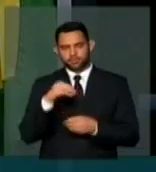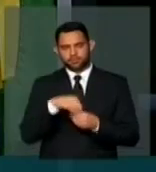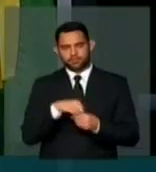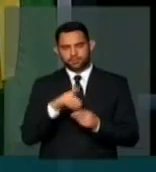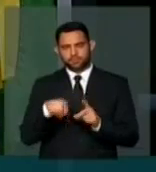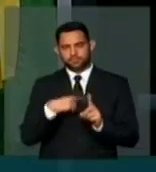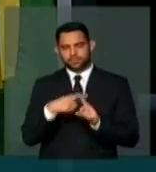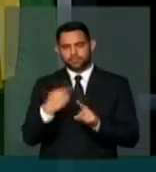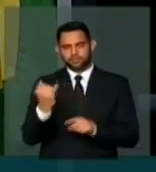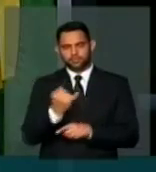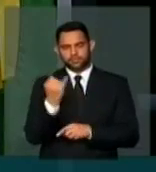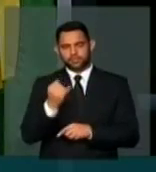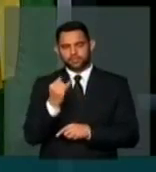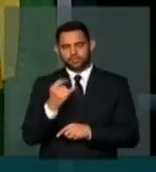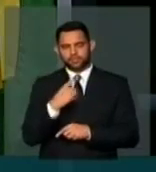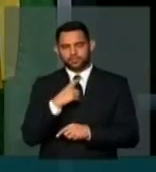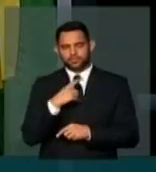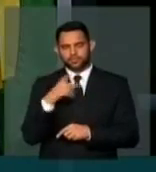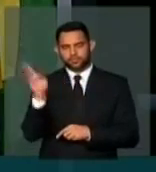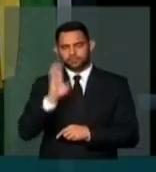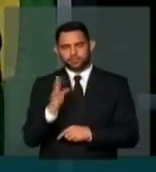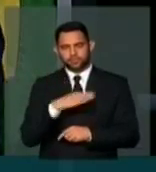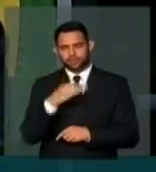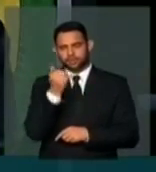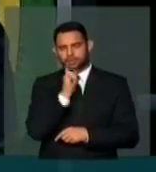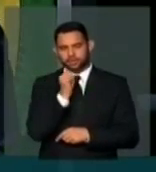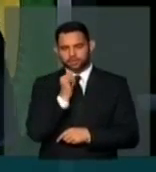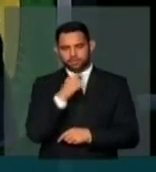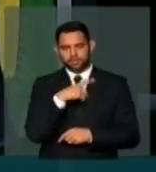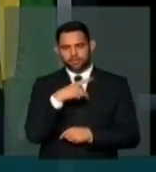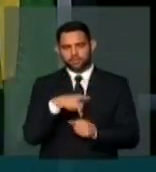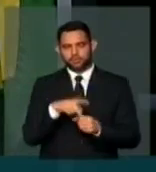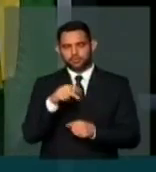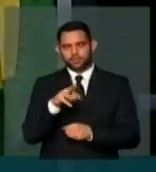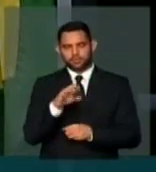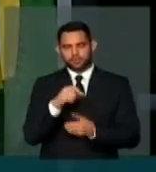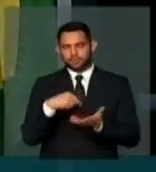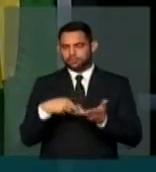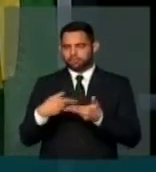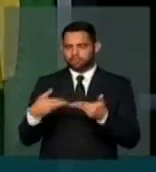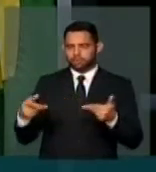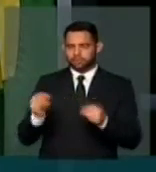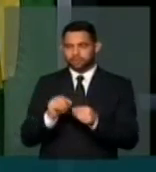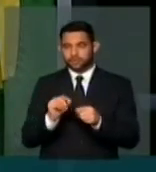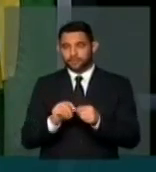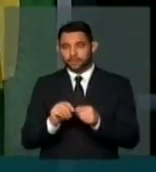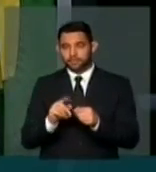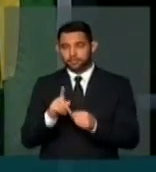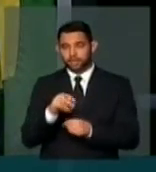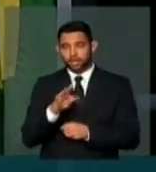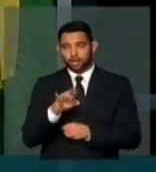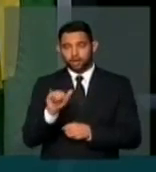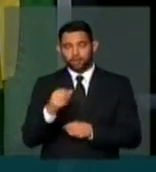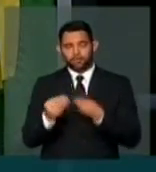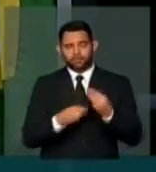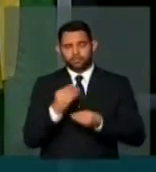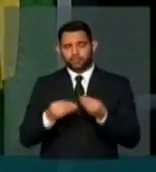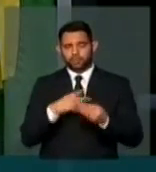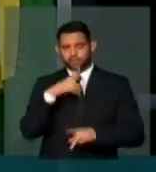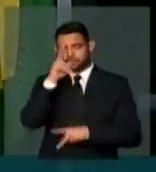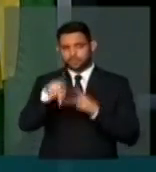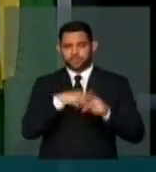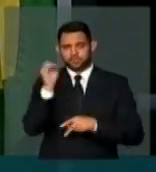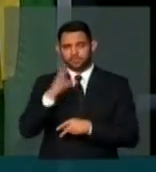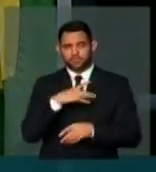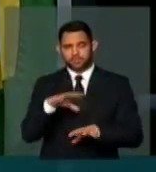mais importante, motriz do país, que é a energia, que é o petróleo e seus derivados. Como pode a nação tolerar